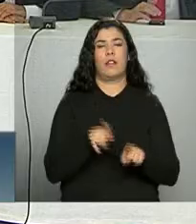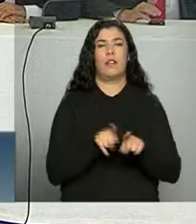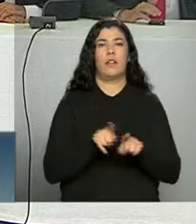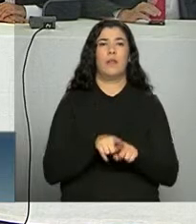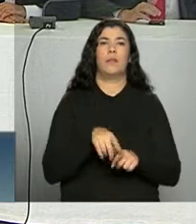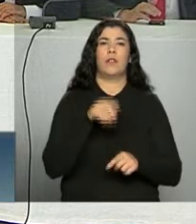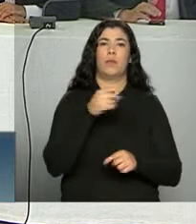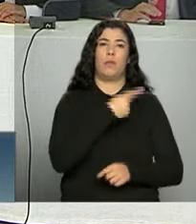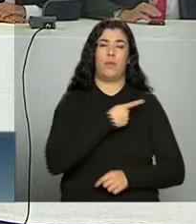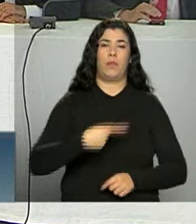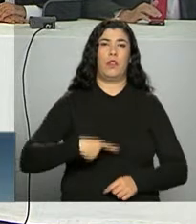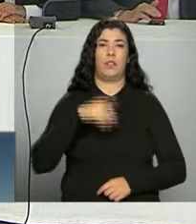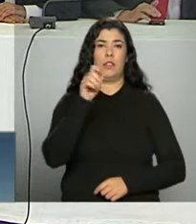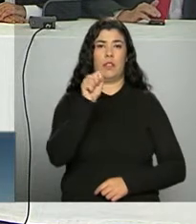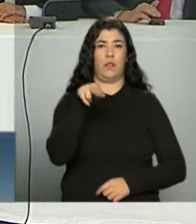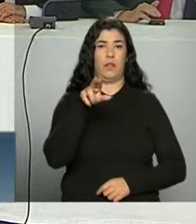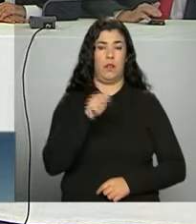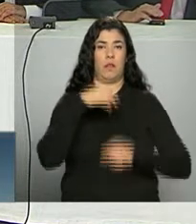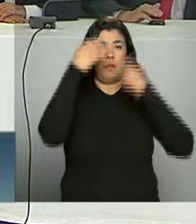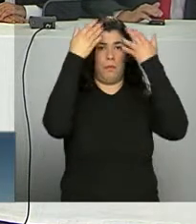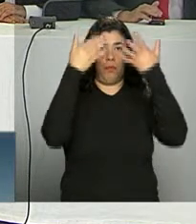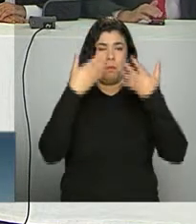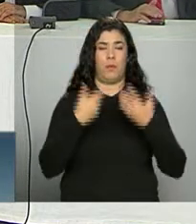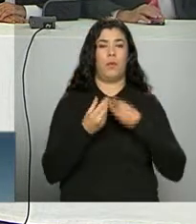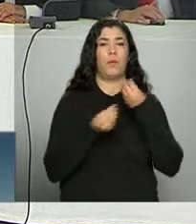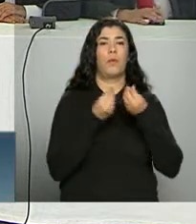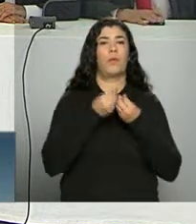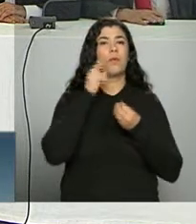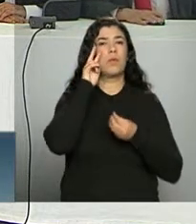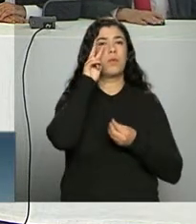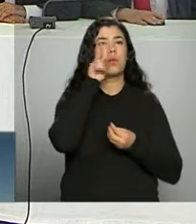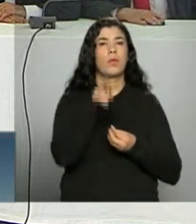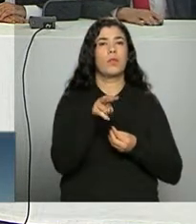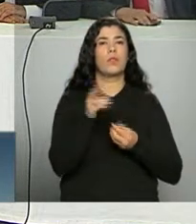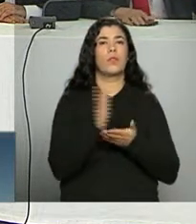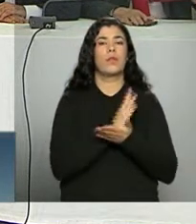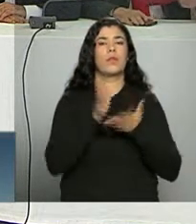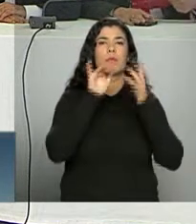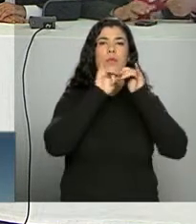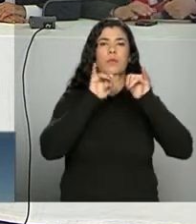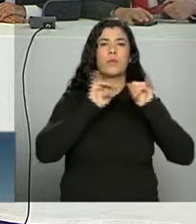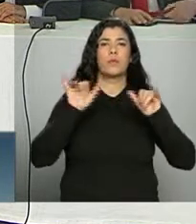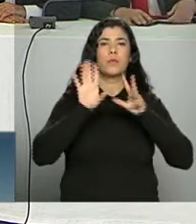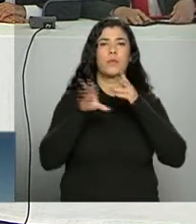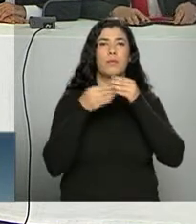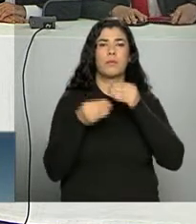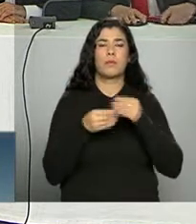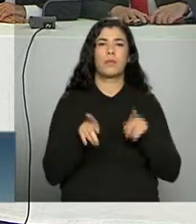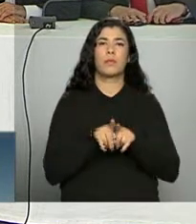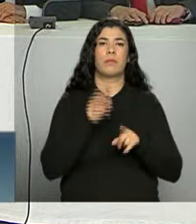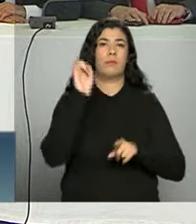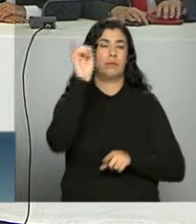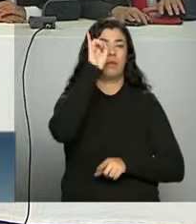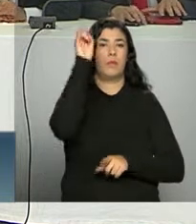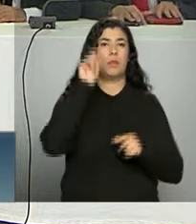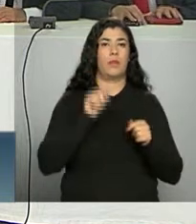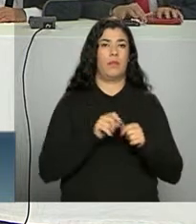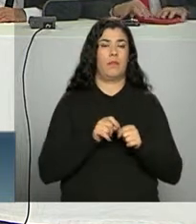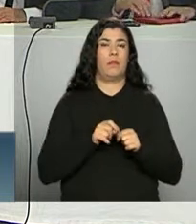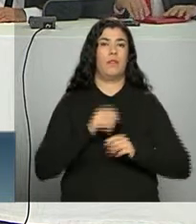pouco depois da vamos olhar com algumas algumas informações adicionais importantes